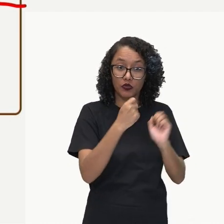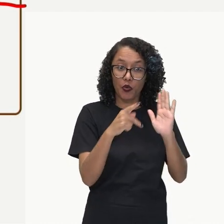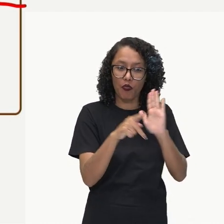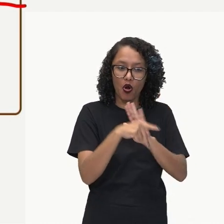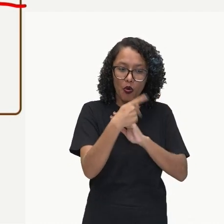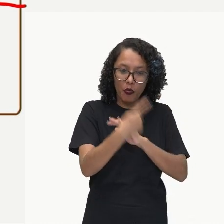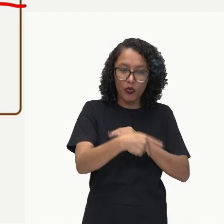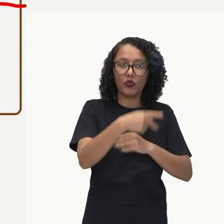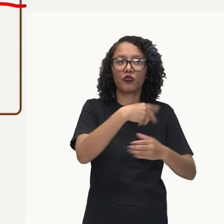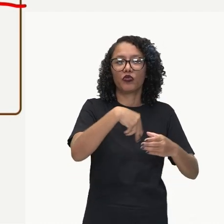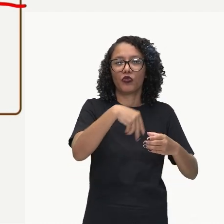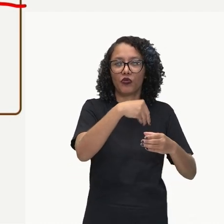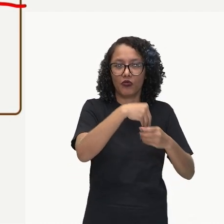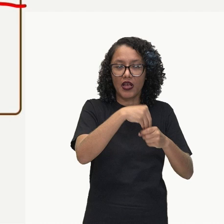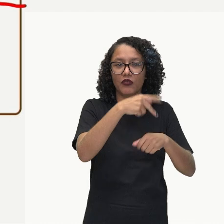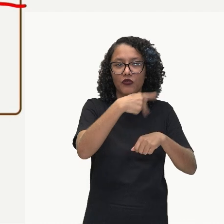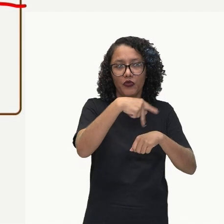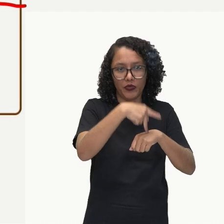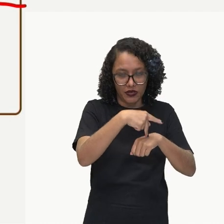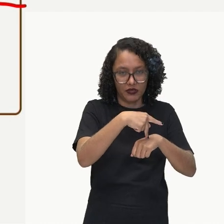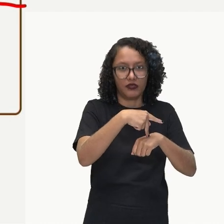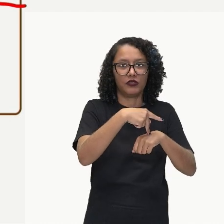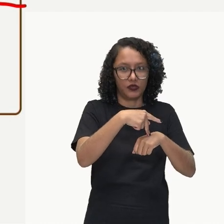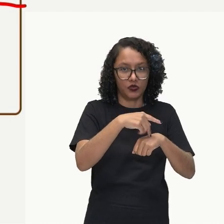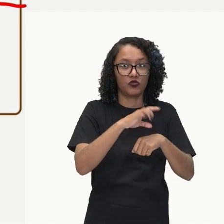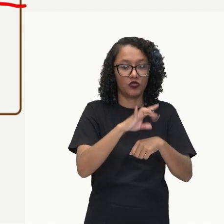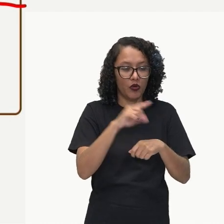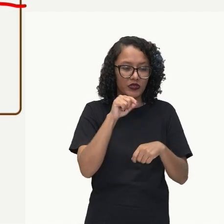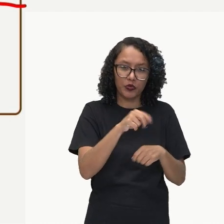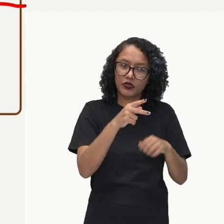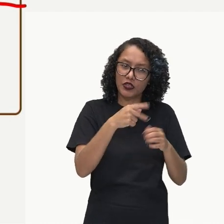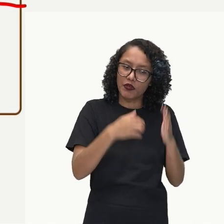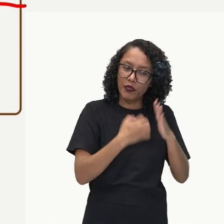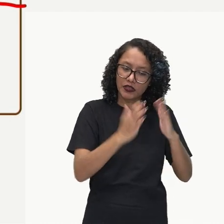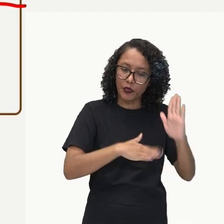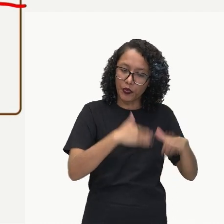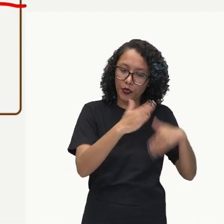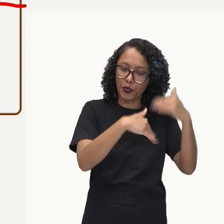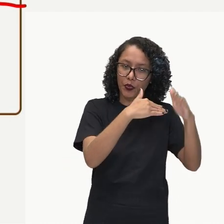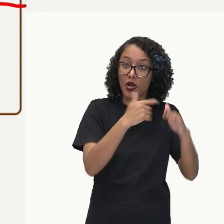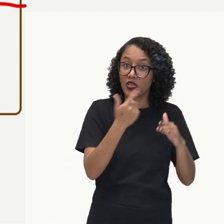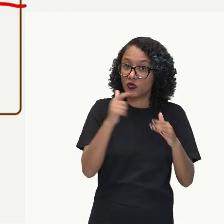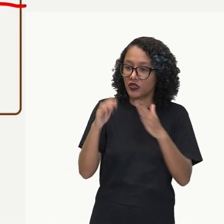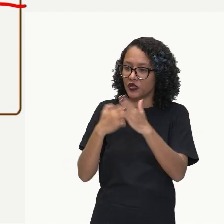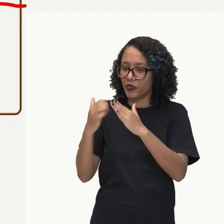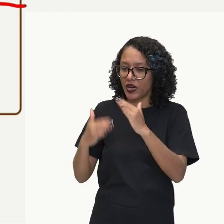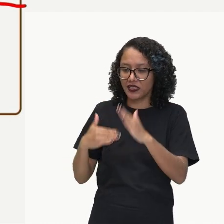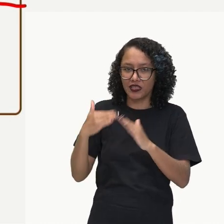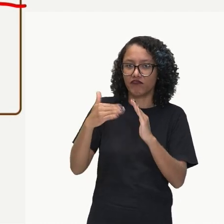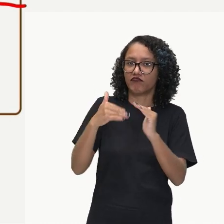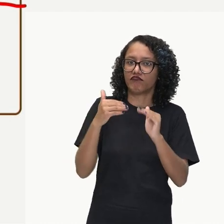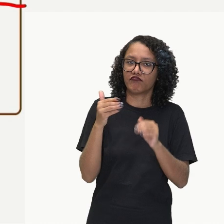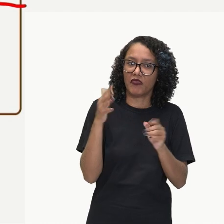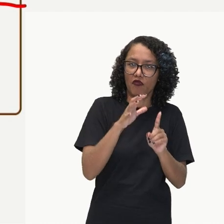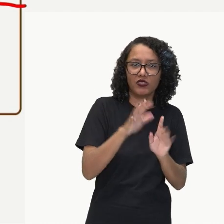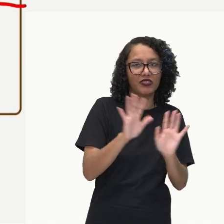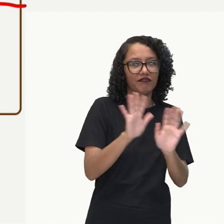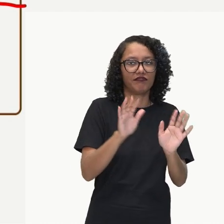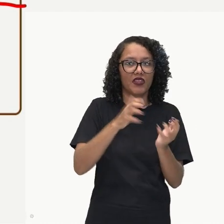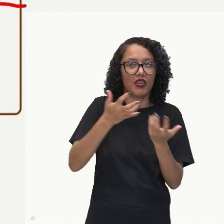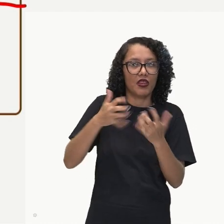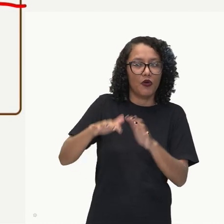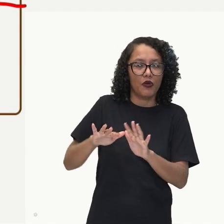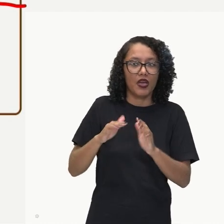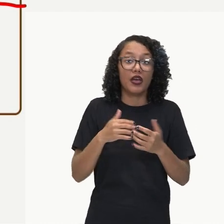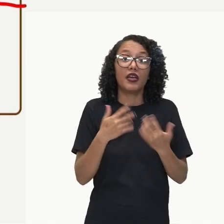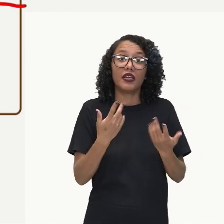dos seus países, eles se desenvolvam cada vez mais. E isso vai estar sendo inspirado por quem? Pelos